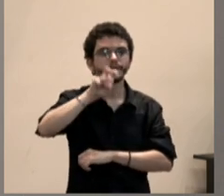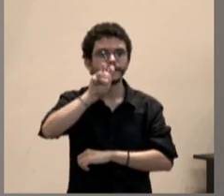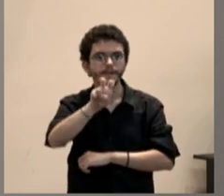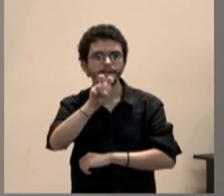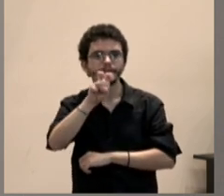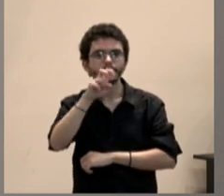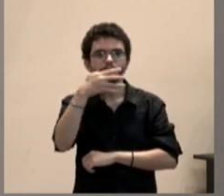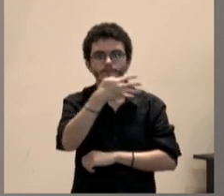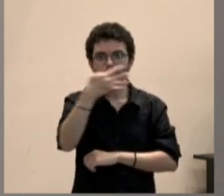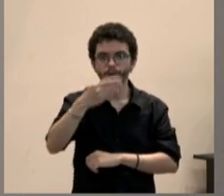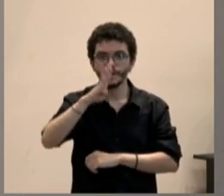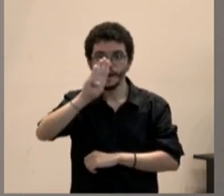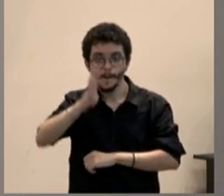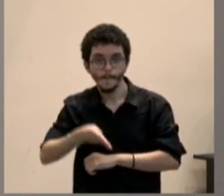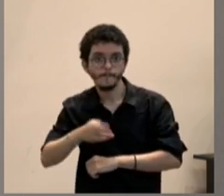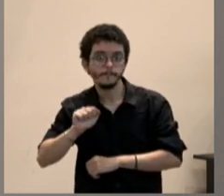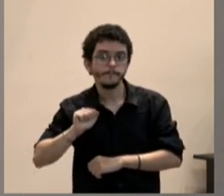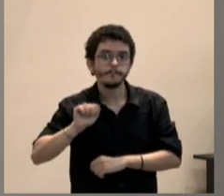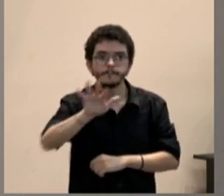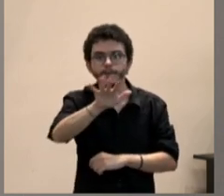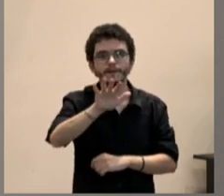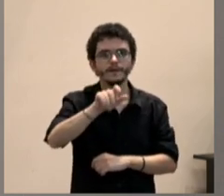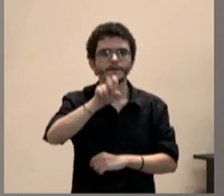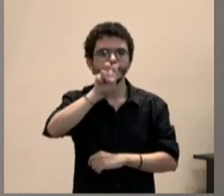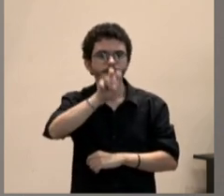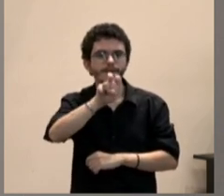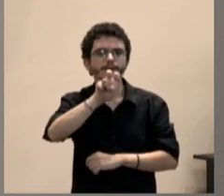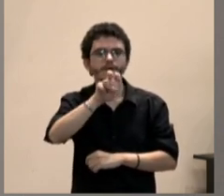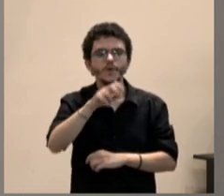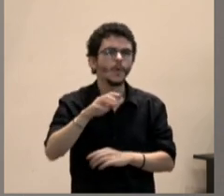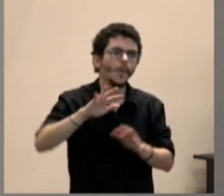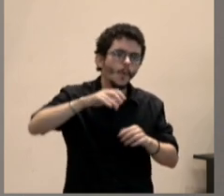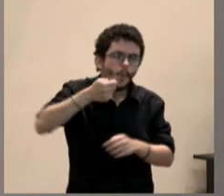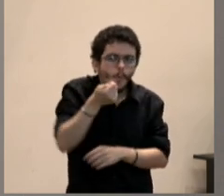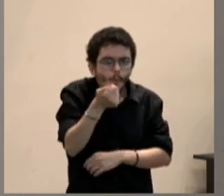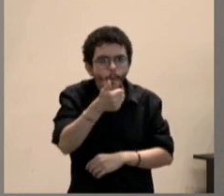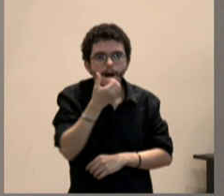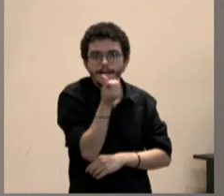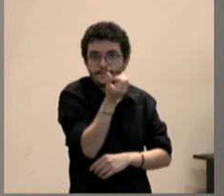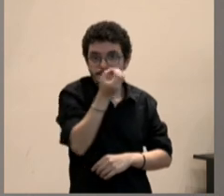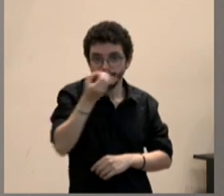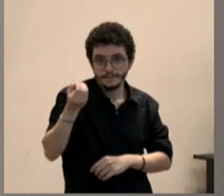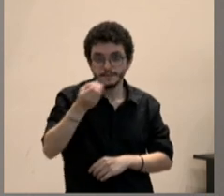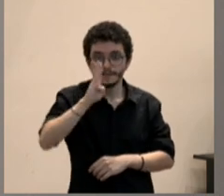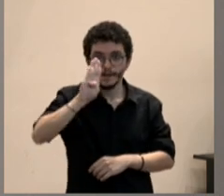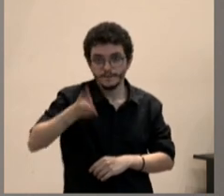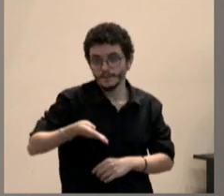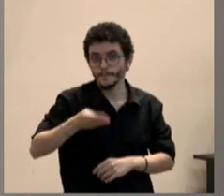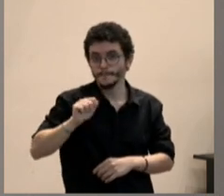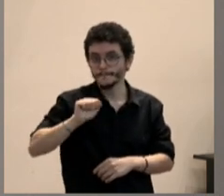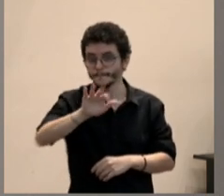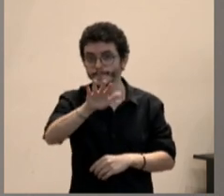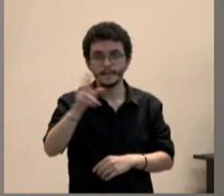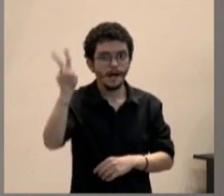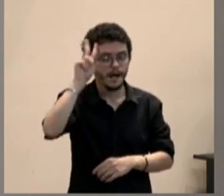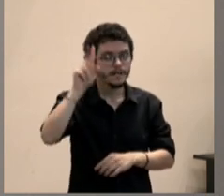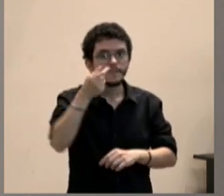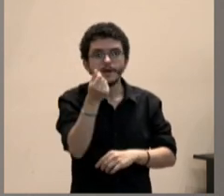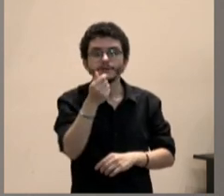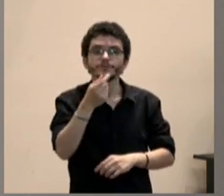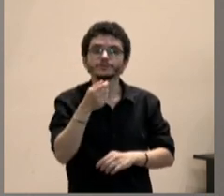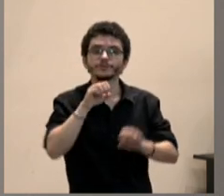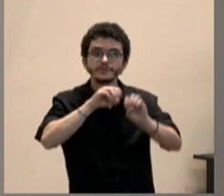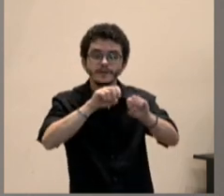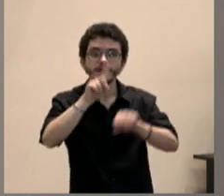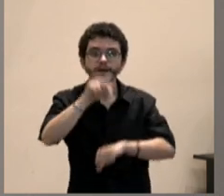544 bilhões, 545, quase 600 bilhões. Lembrar que o dinheiro da educação é de 400